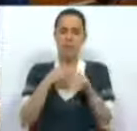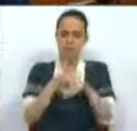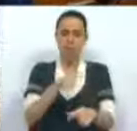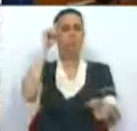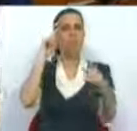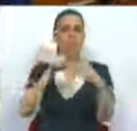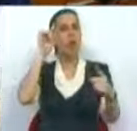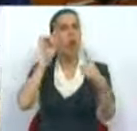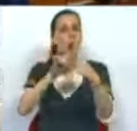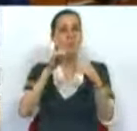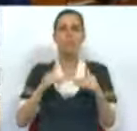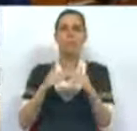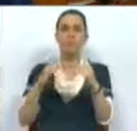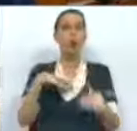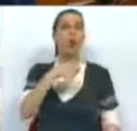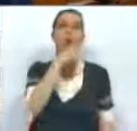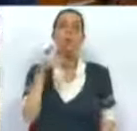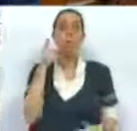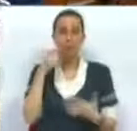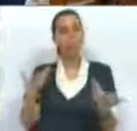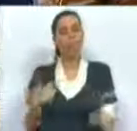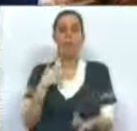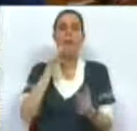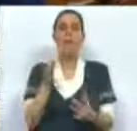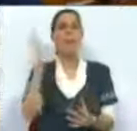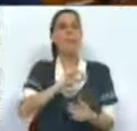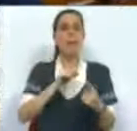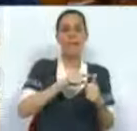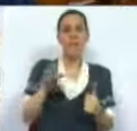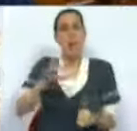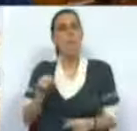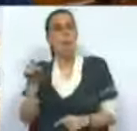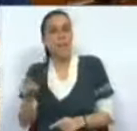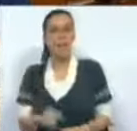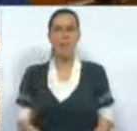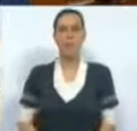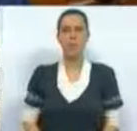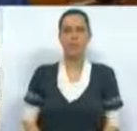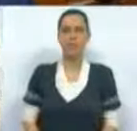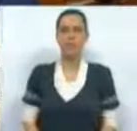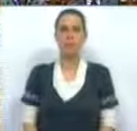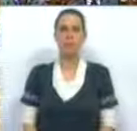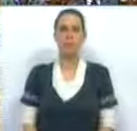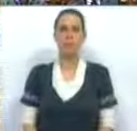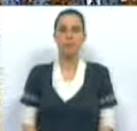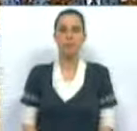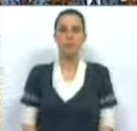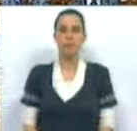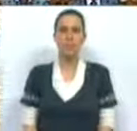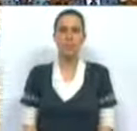cumprir as metas e os objetivos com que nos comprometemos, dizermos que precisamos mais disto ou mais daquilo.